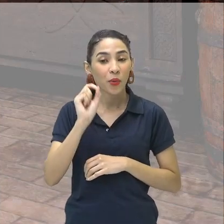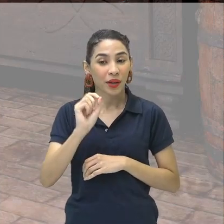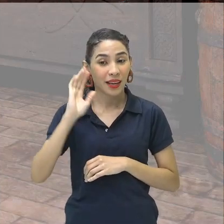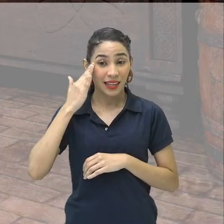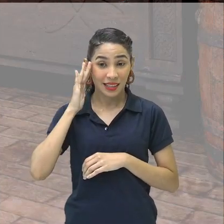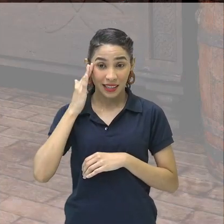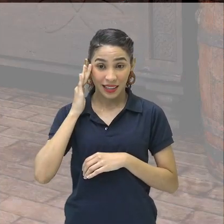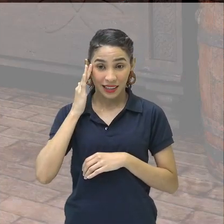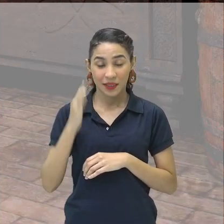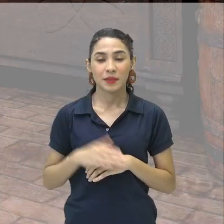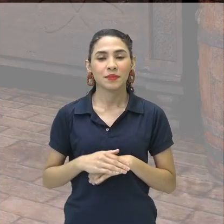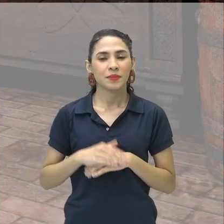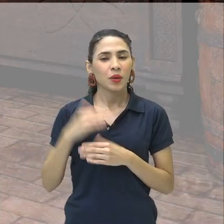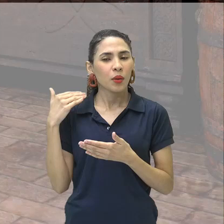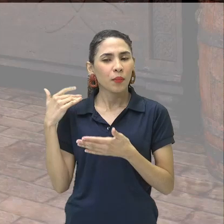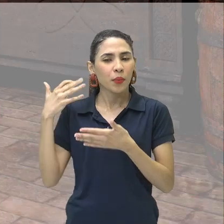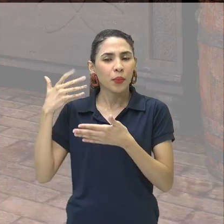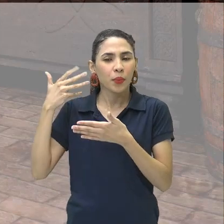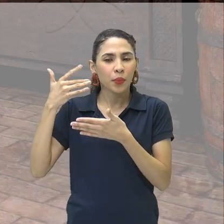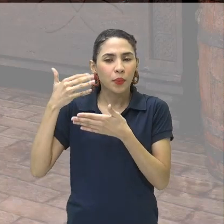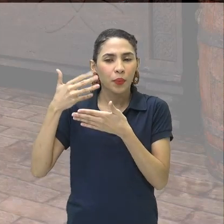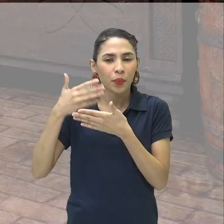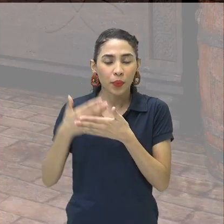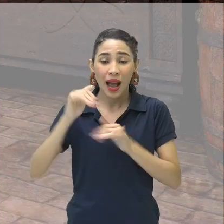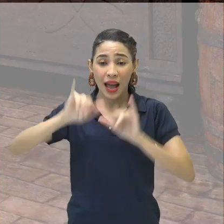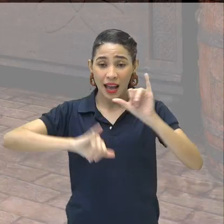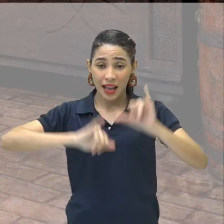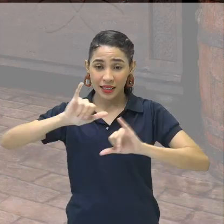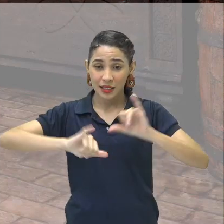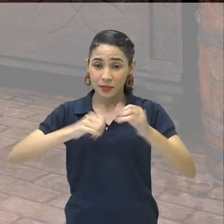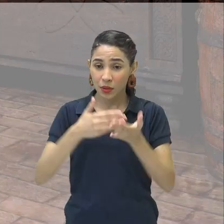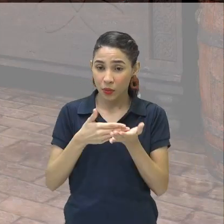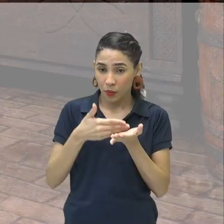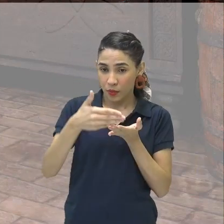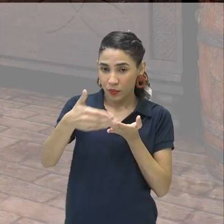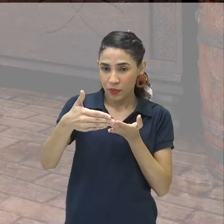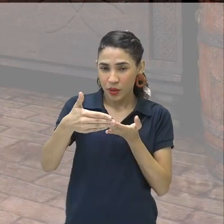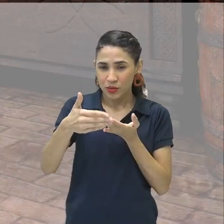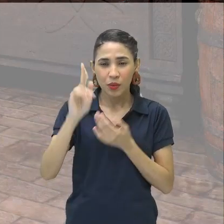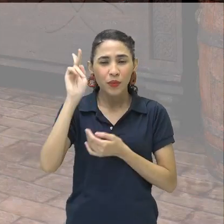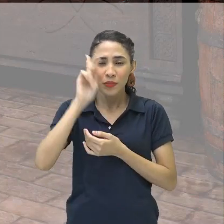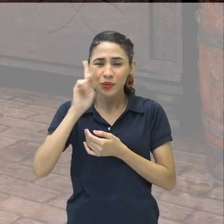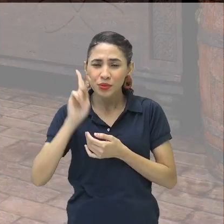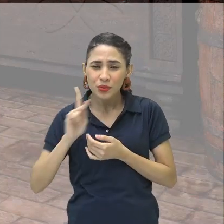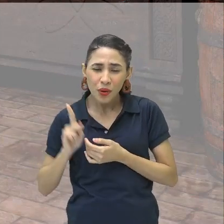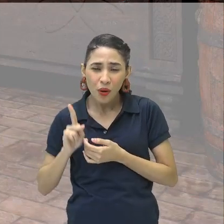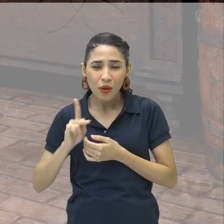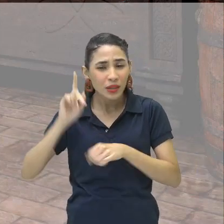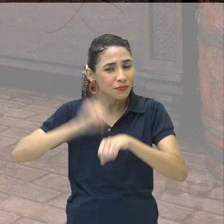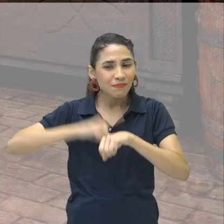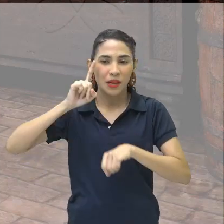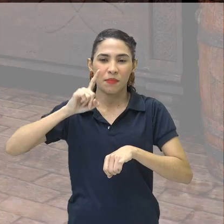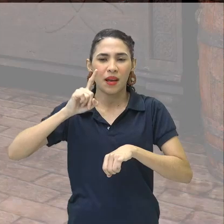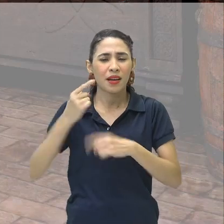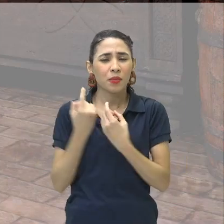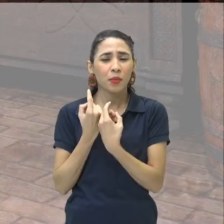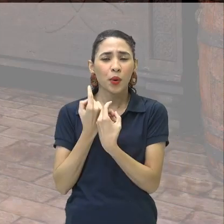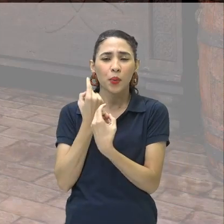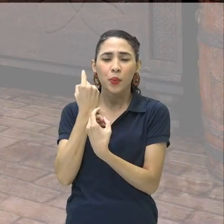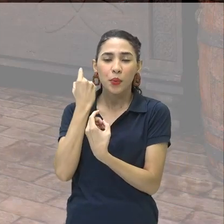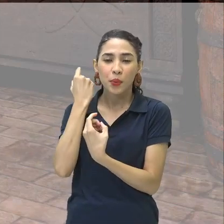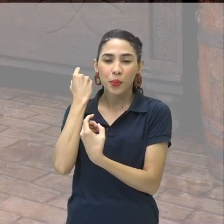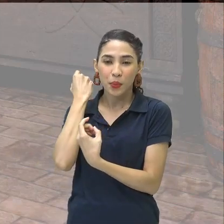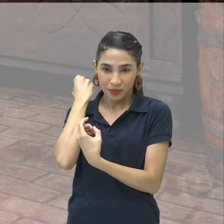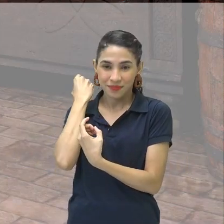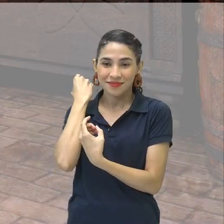entender, né, desde quando a química começou, né, dos primórdios, lá dos antigamente, vamos falar